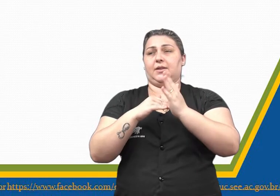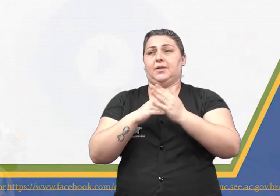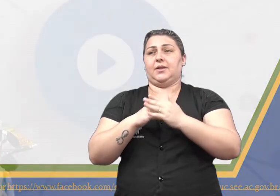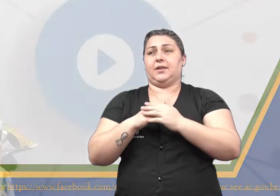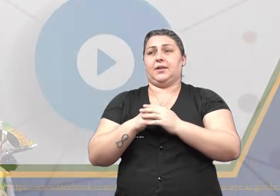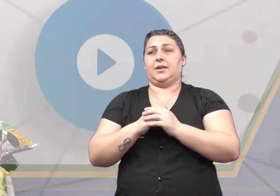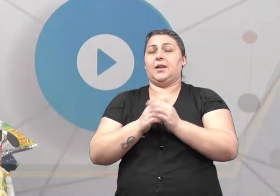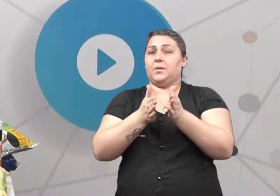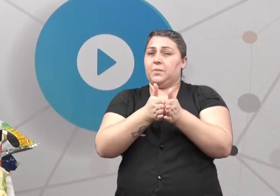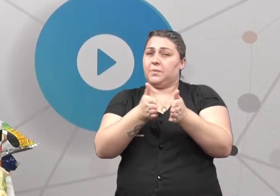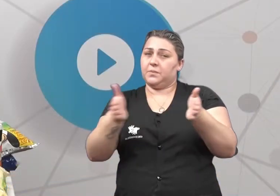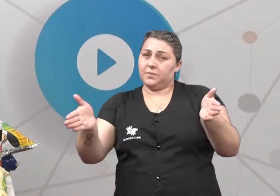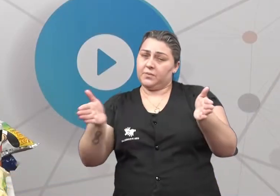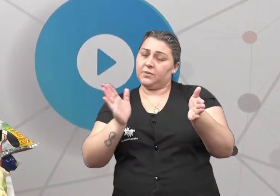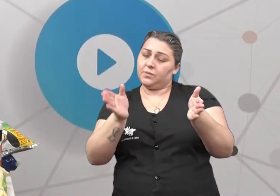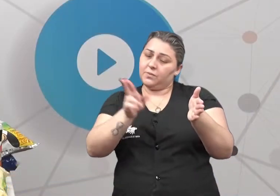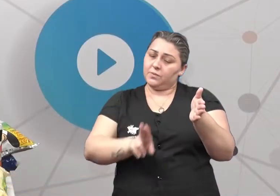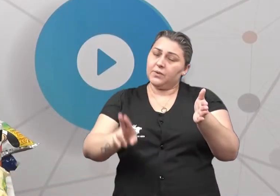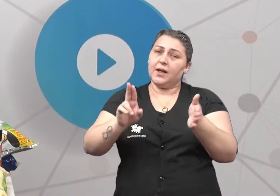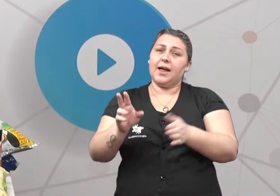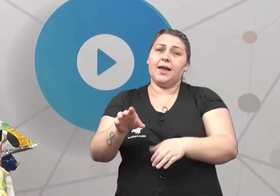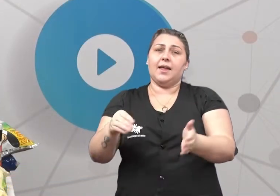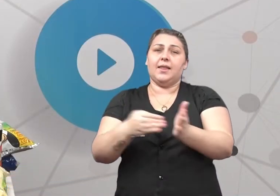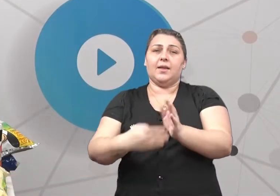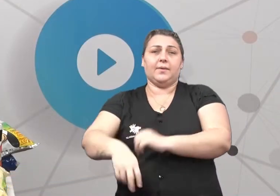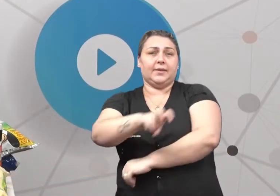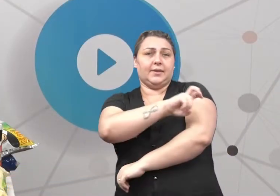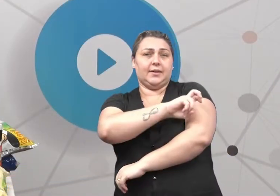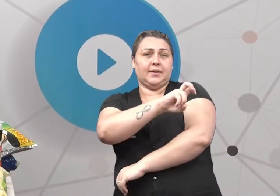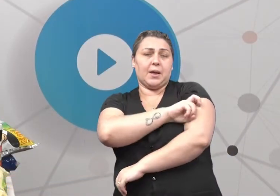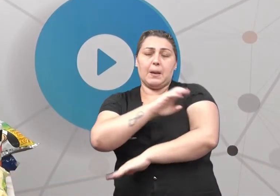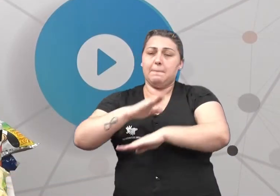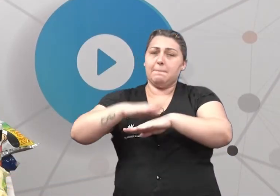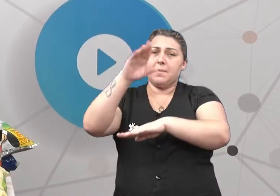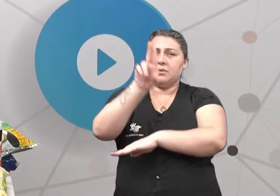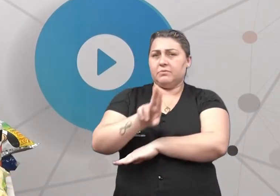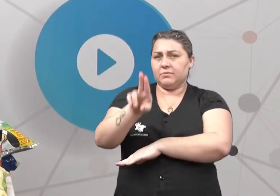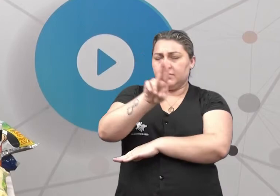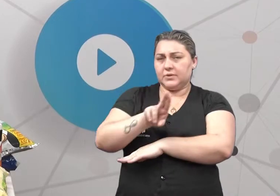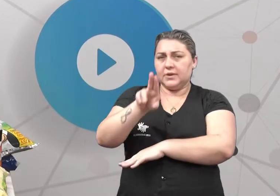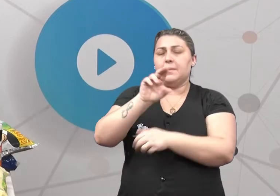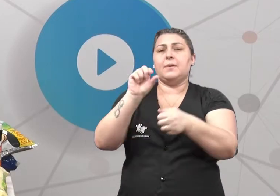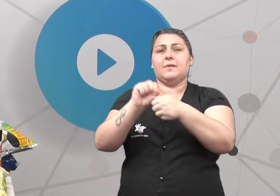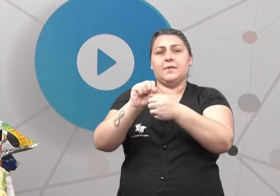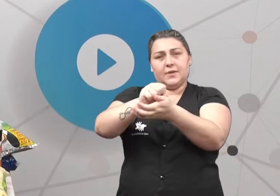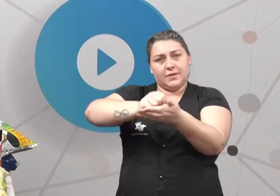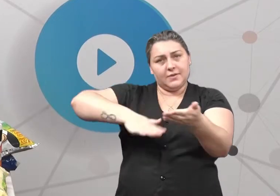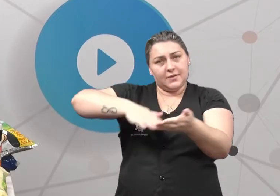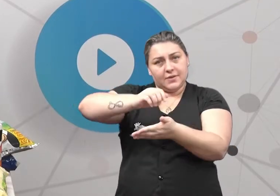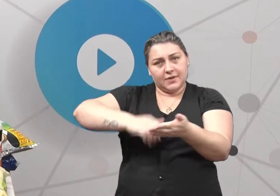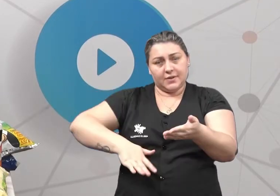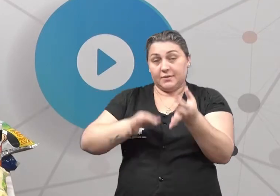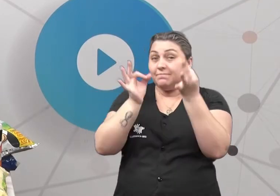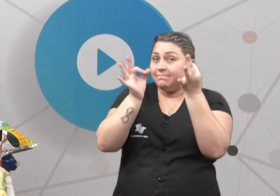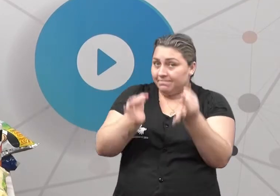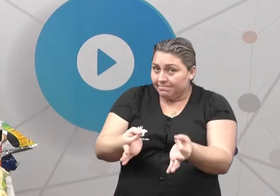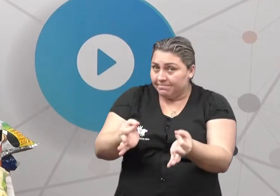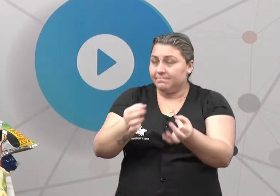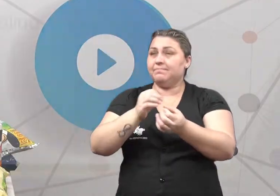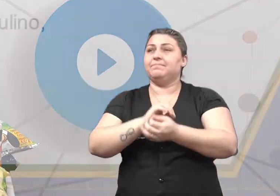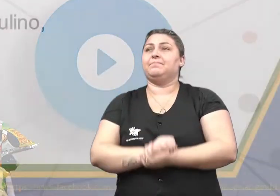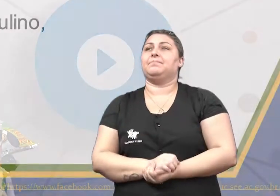essas séries iniciais que nós utilizamos até o 5º ano, é o que vocês vão mais utilizar para fazer atividades, certinho?